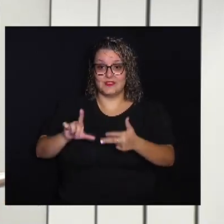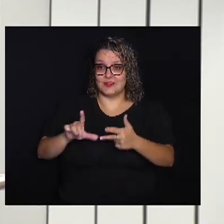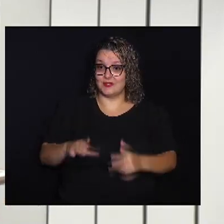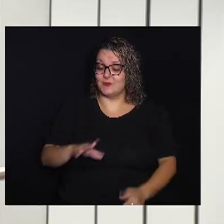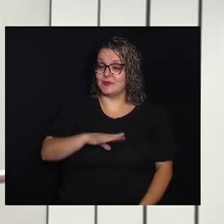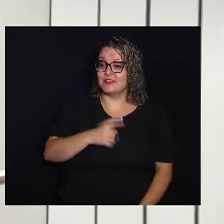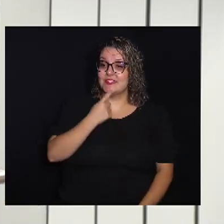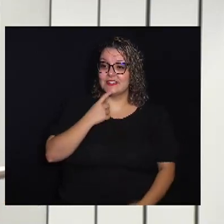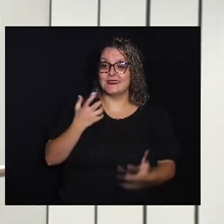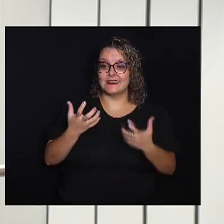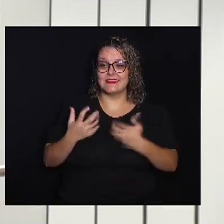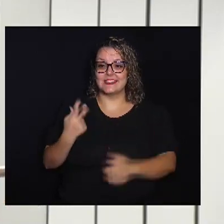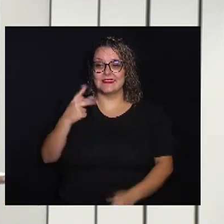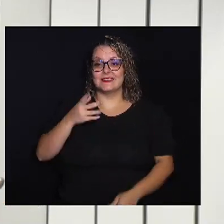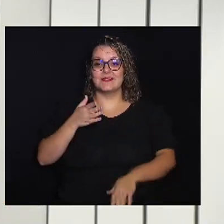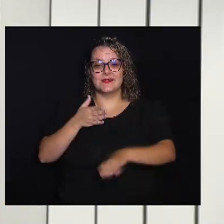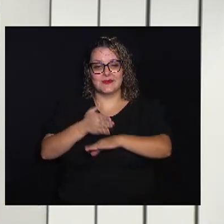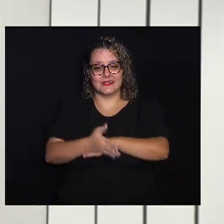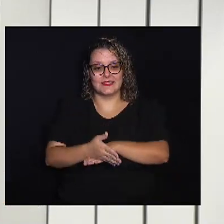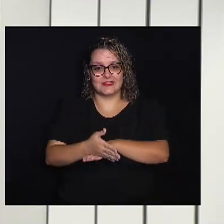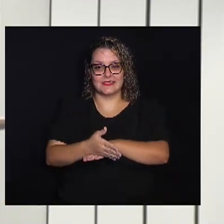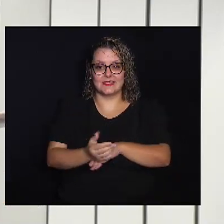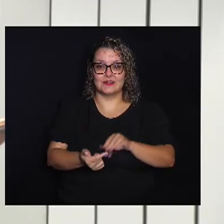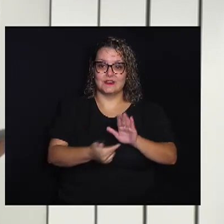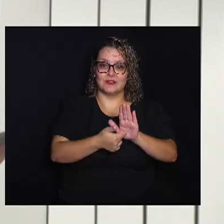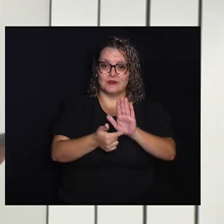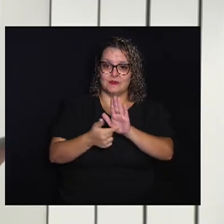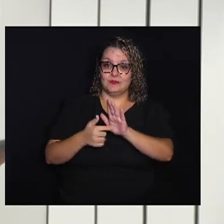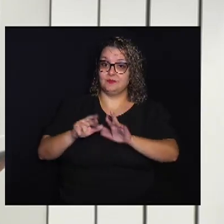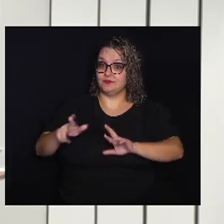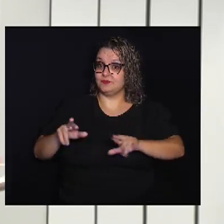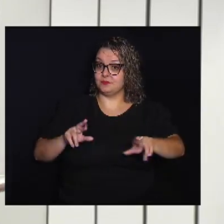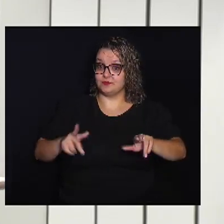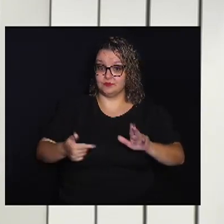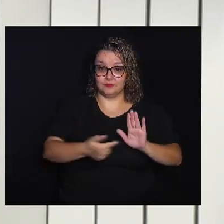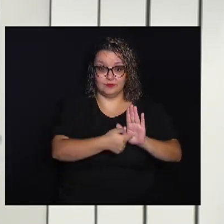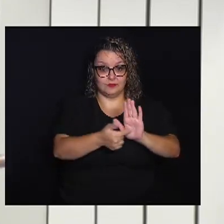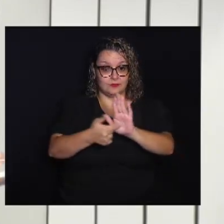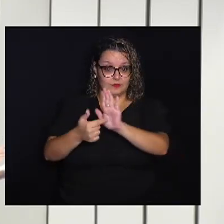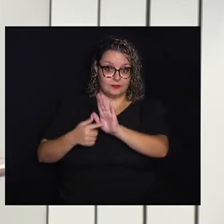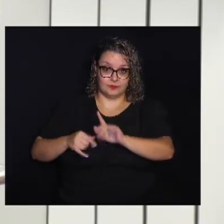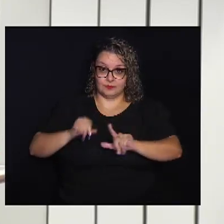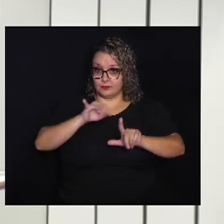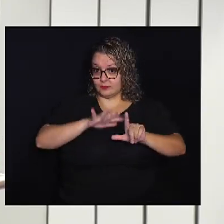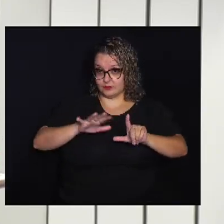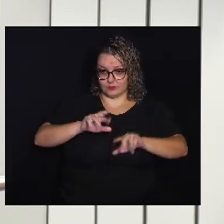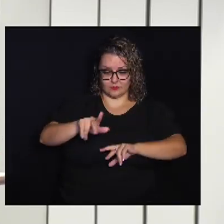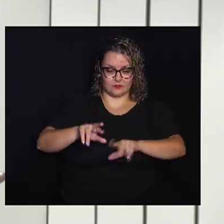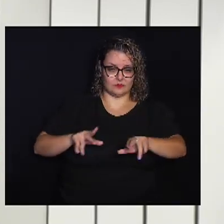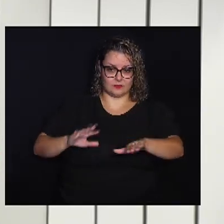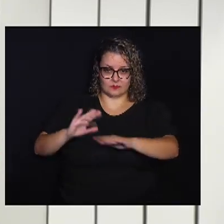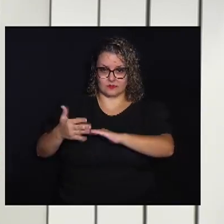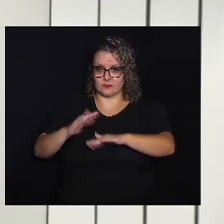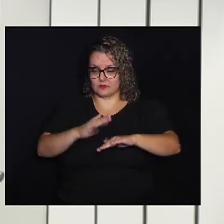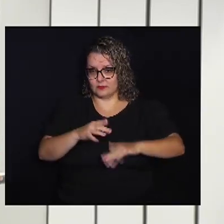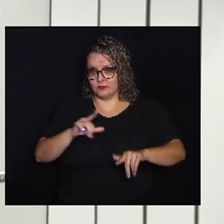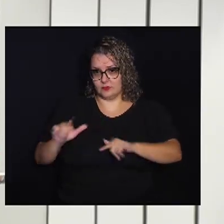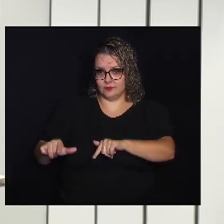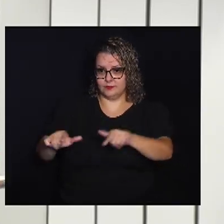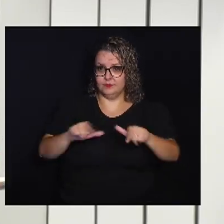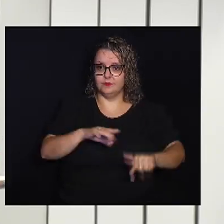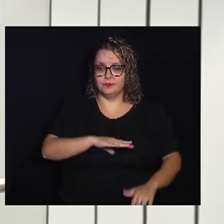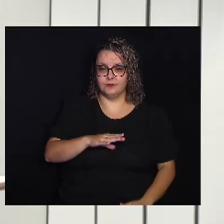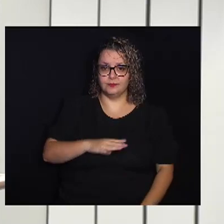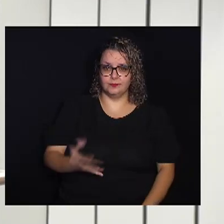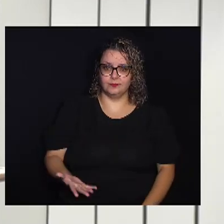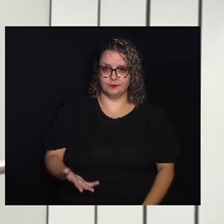que quer a sua participação, mostrando diferentes imagens dos variados bairros e locais do município por meio dos